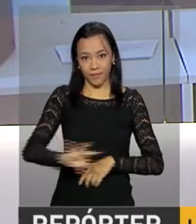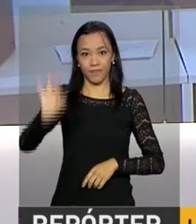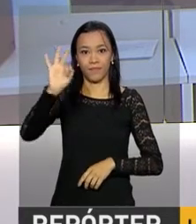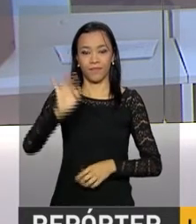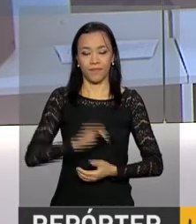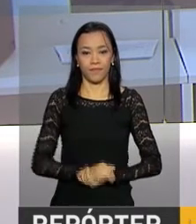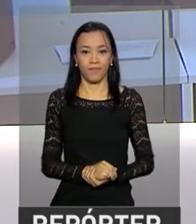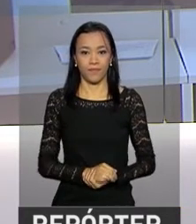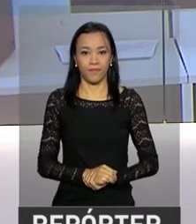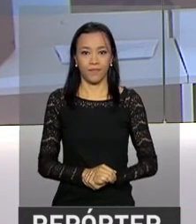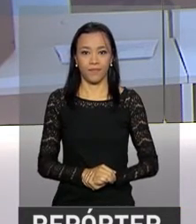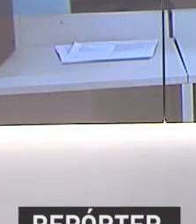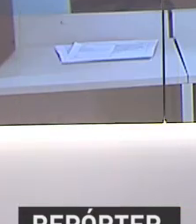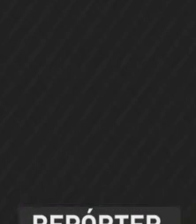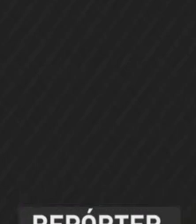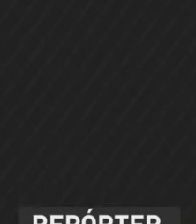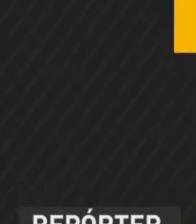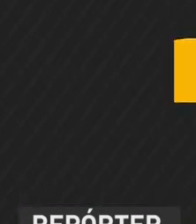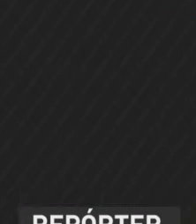federal